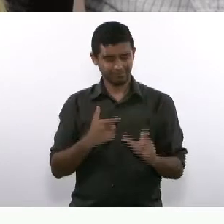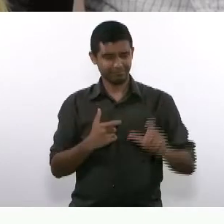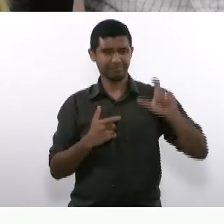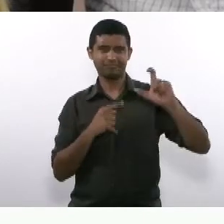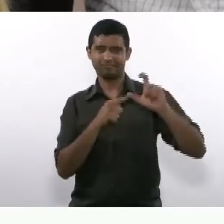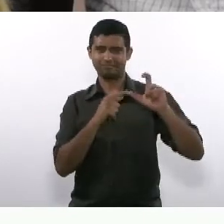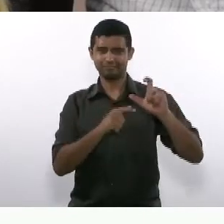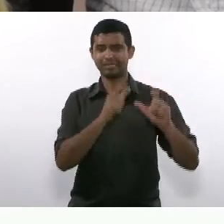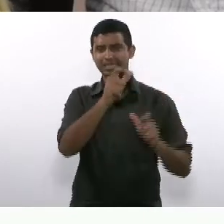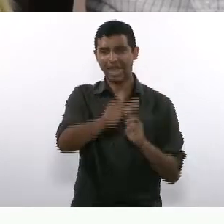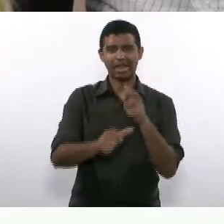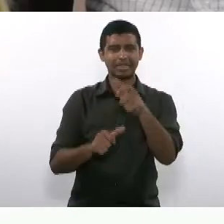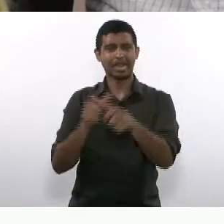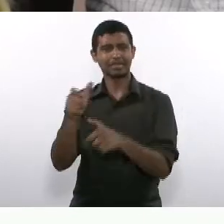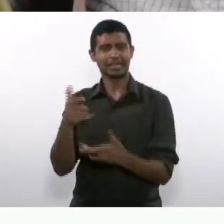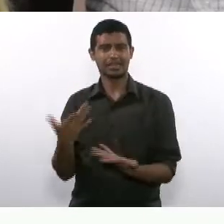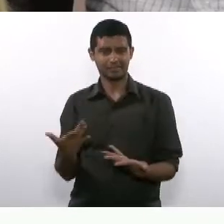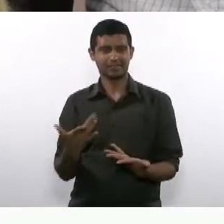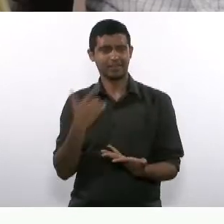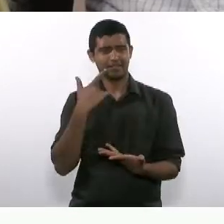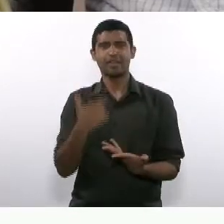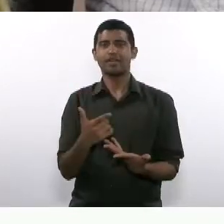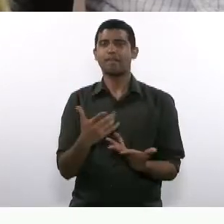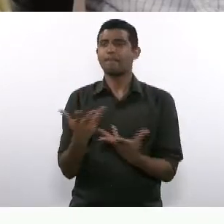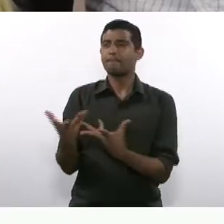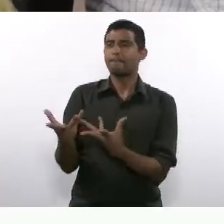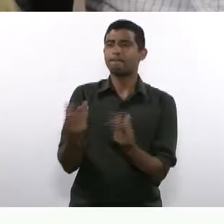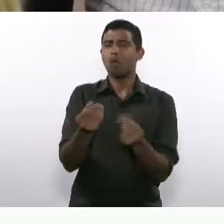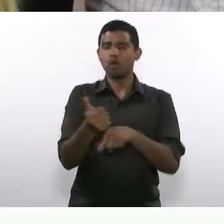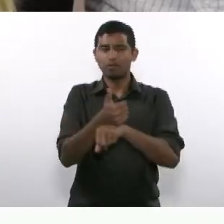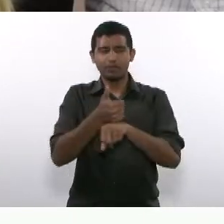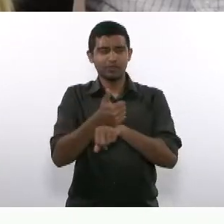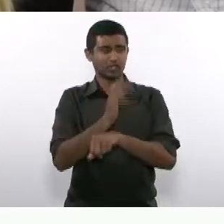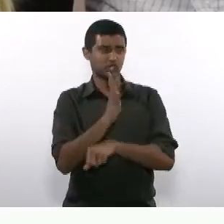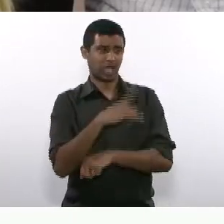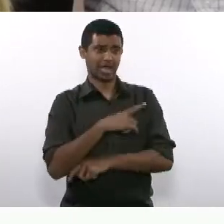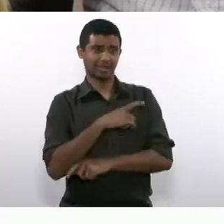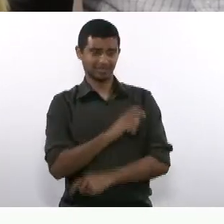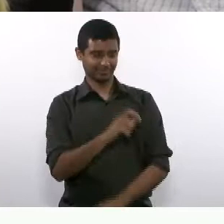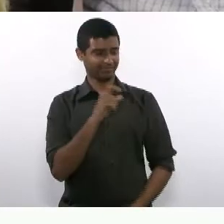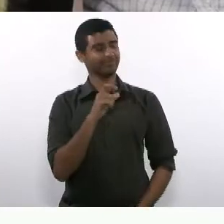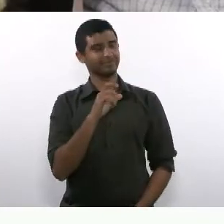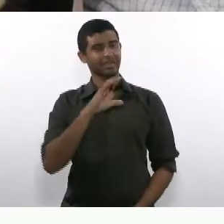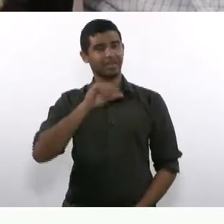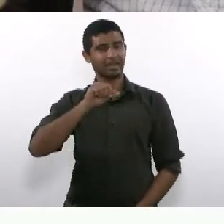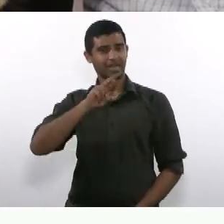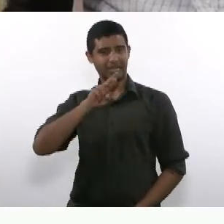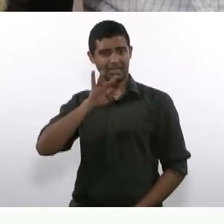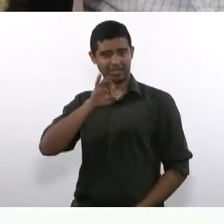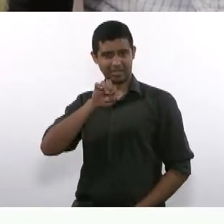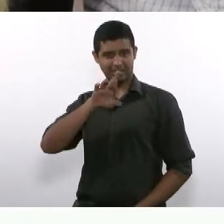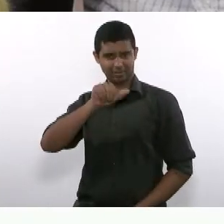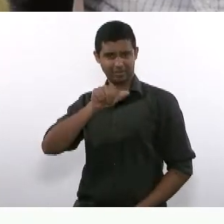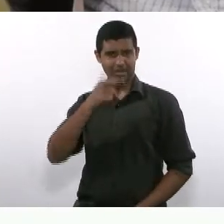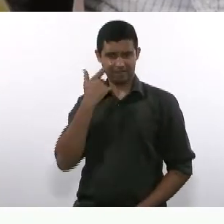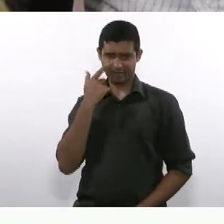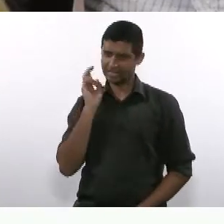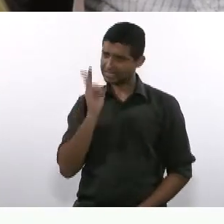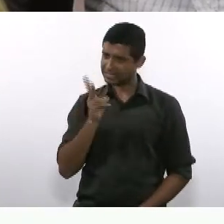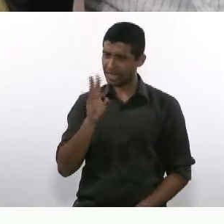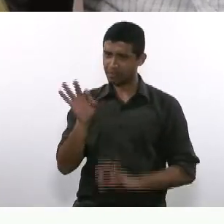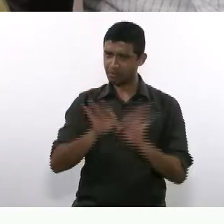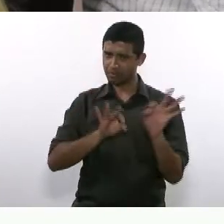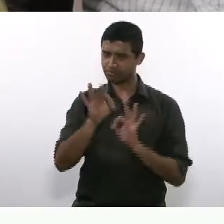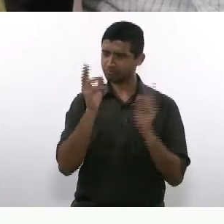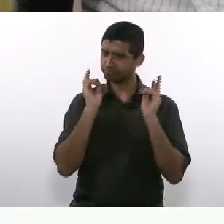que um número maior de artesãos já tenham as suas carteiras. Isso é um projeto contínuo, né? Ele é fluxo